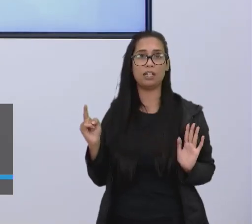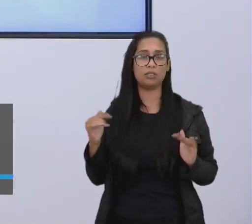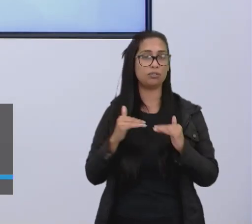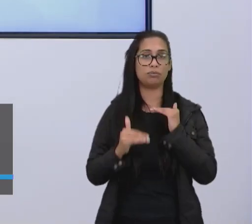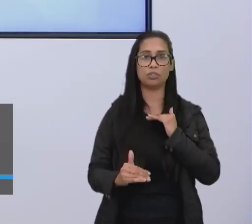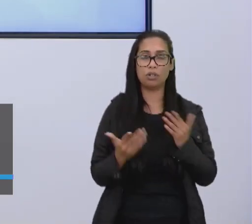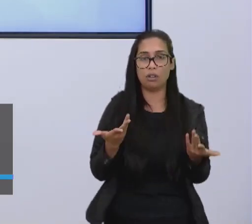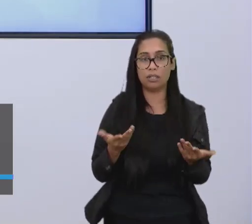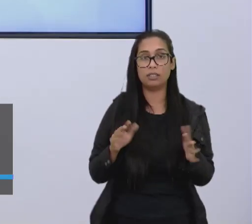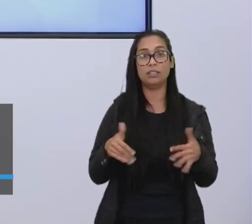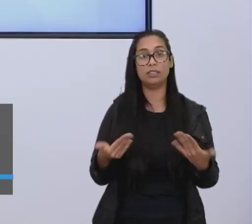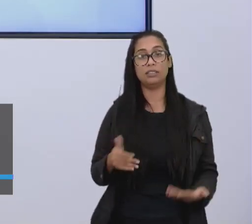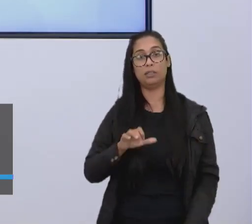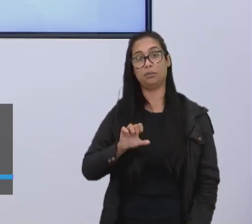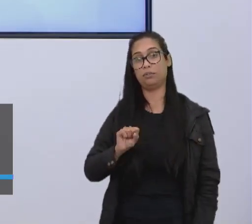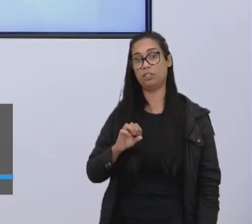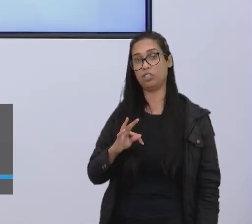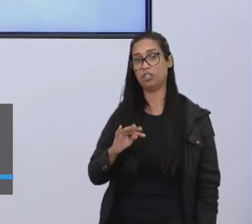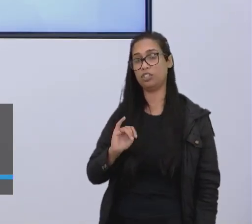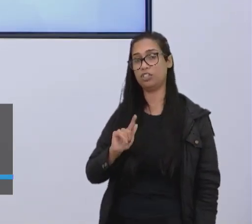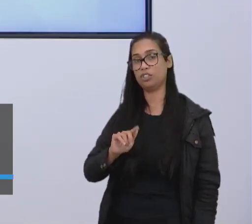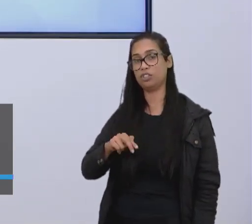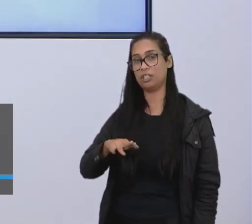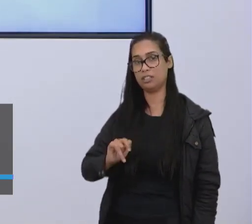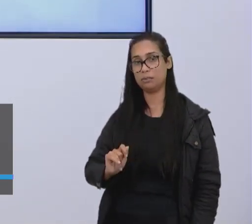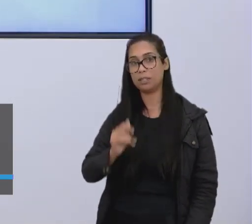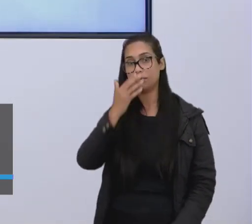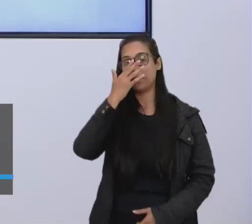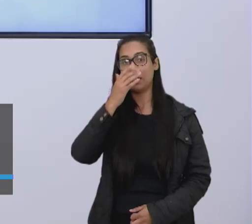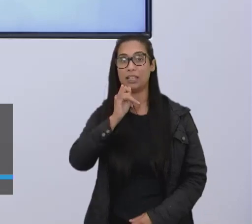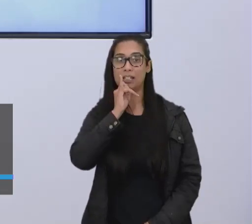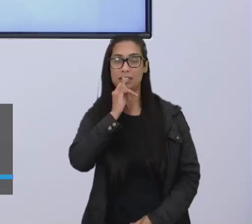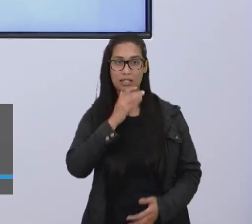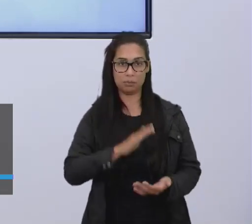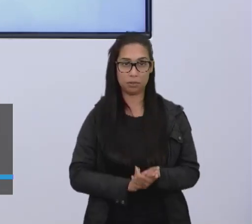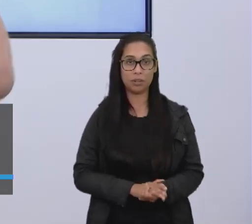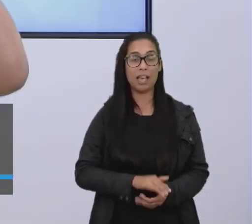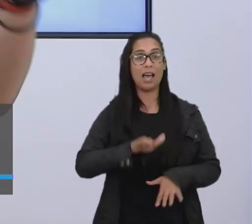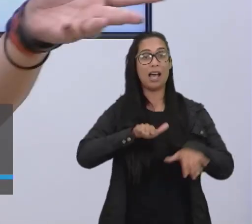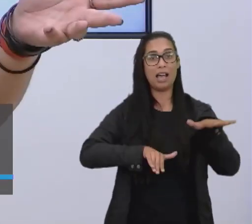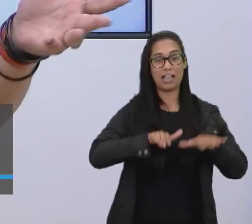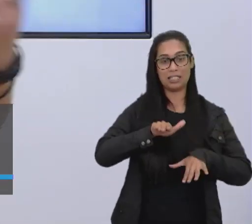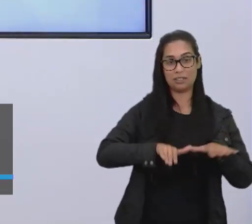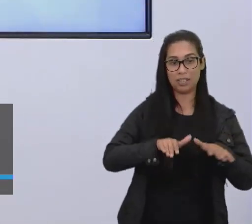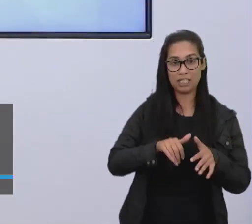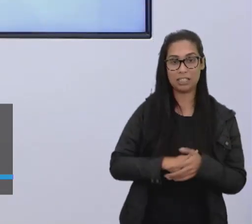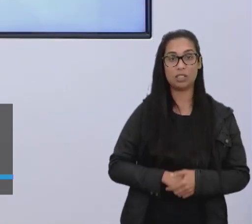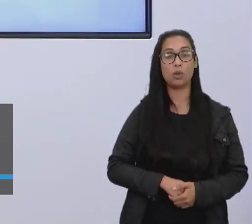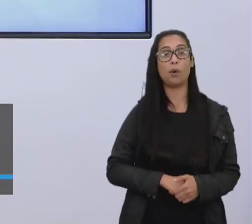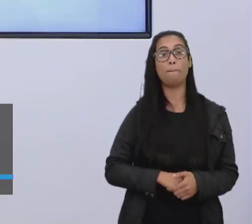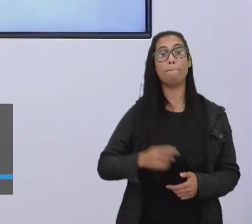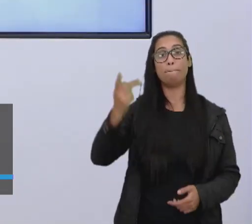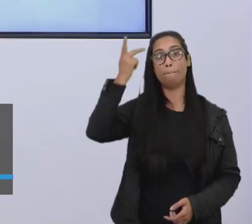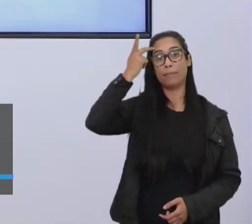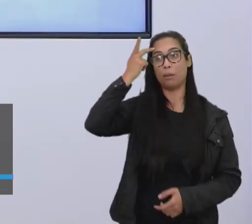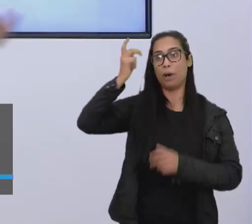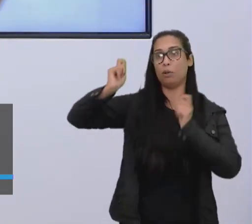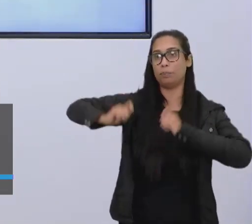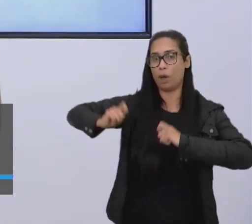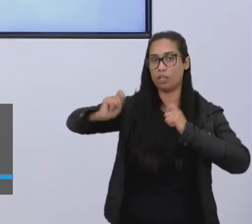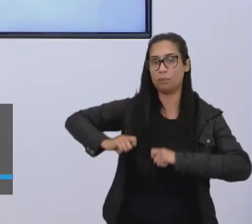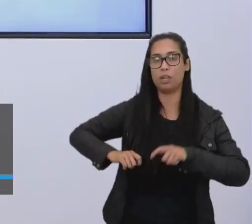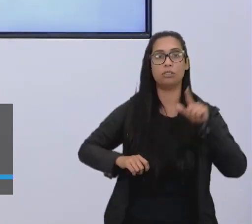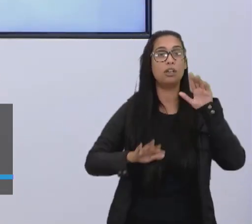própria sociedade. Tanto que, muitas vezes, o que pode ser estigmatizado em São Paulo não é estigmatizado no Ceará. Mas o que também não